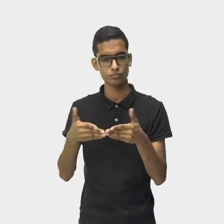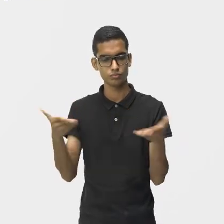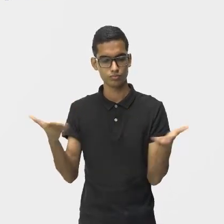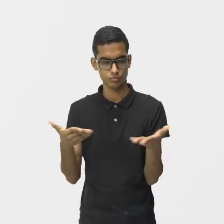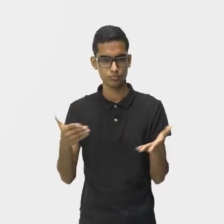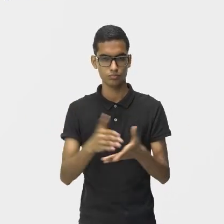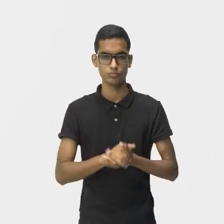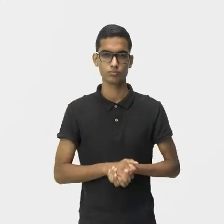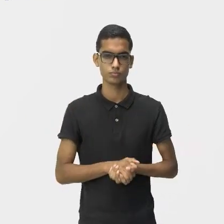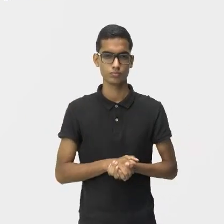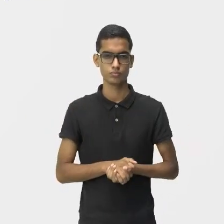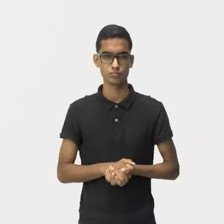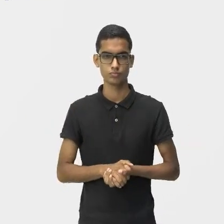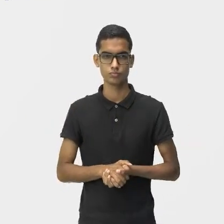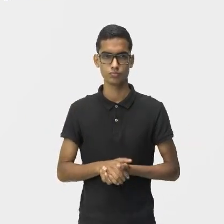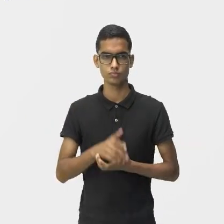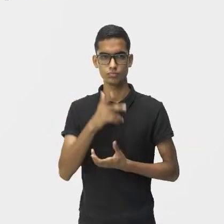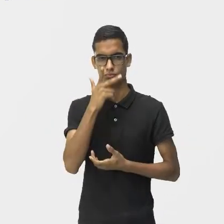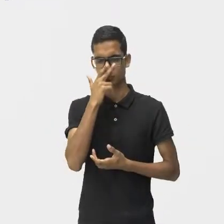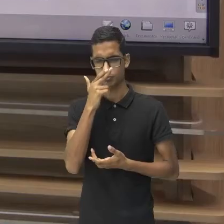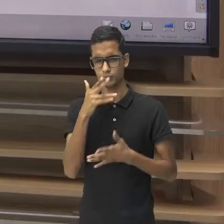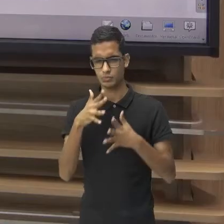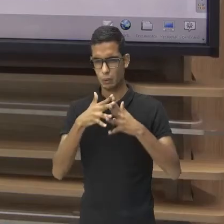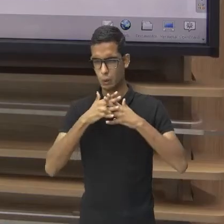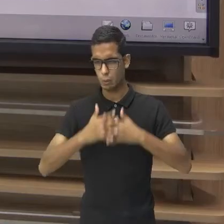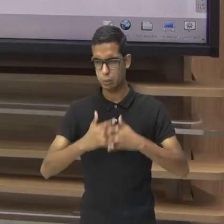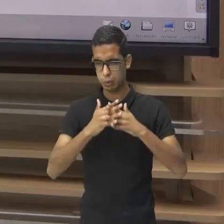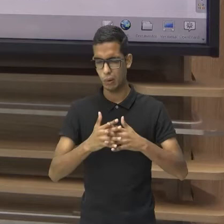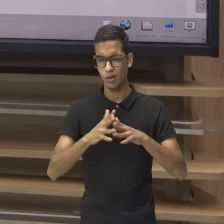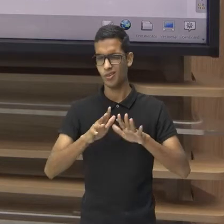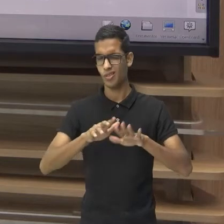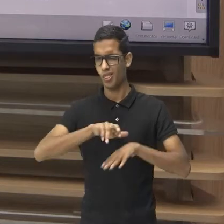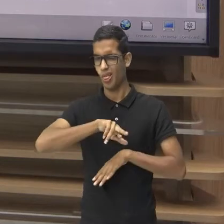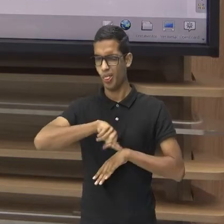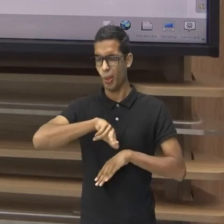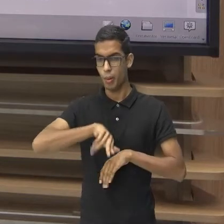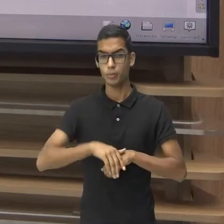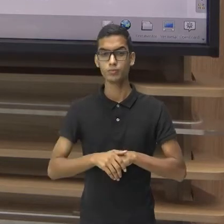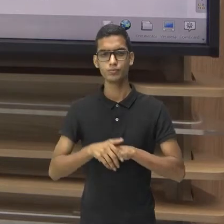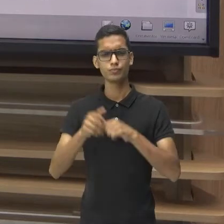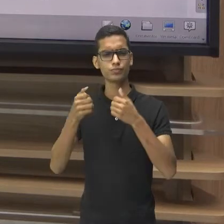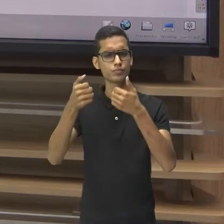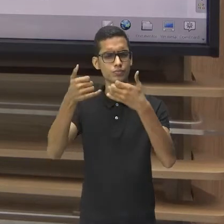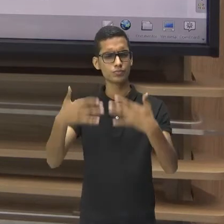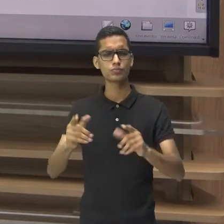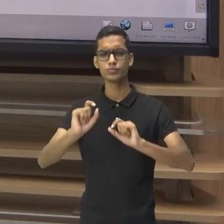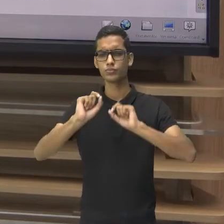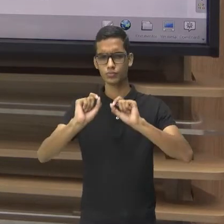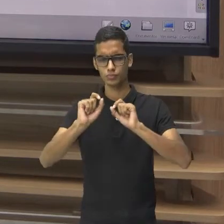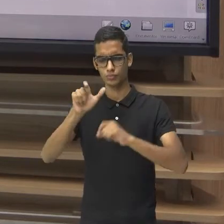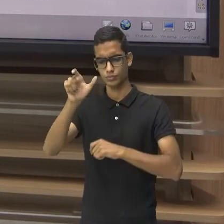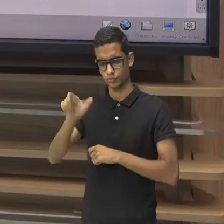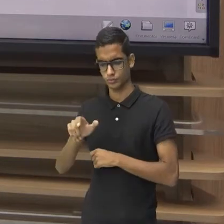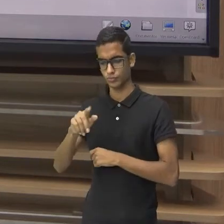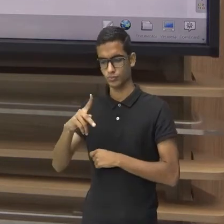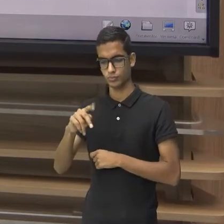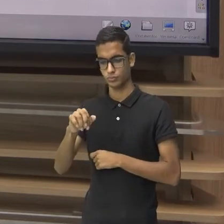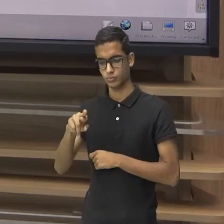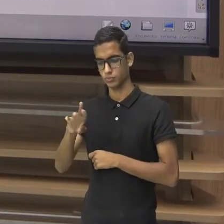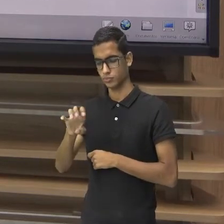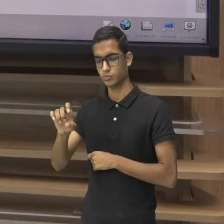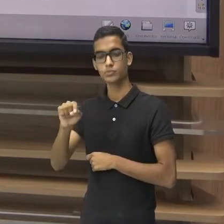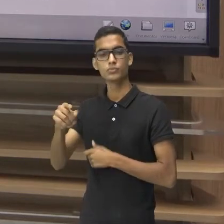imediato. Parece meio complicado, mas não é. O que Bourdieu quer nos dizer é que a indústria cultural